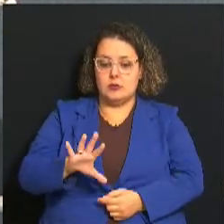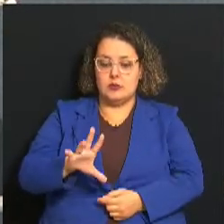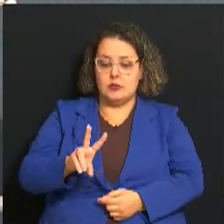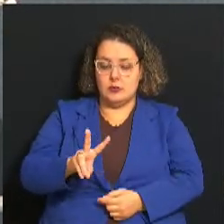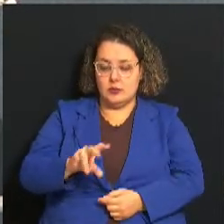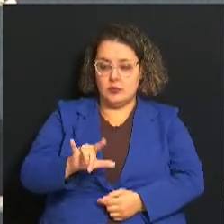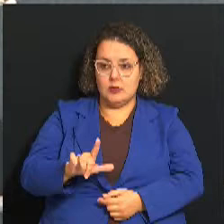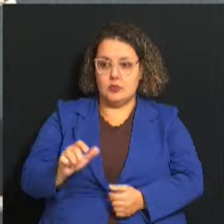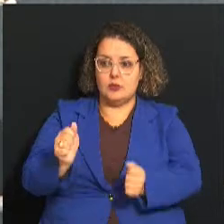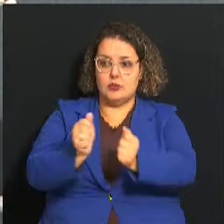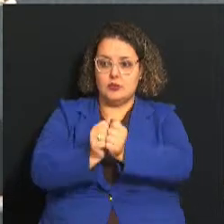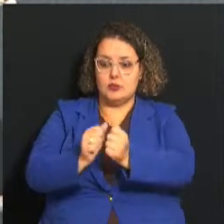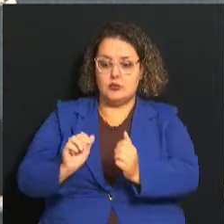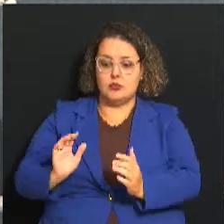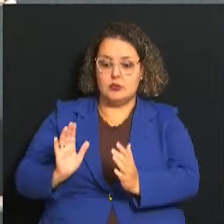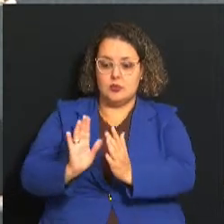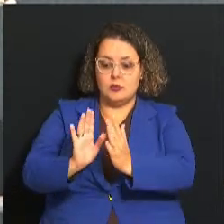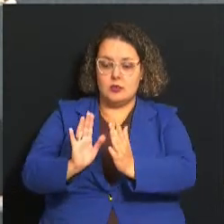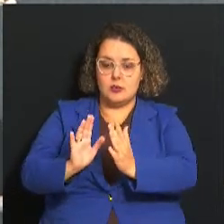membros colaboradores.